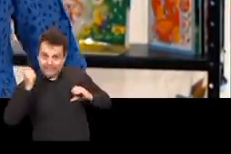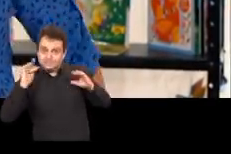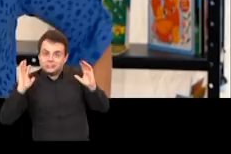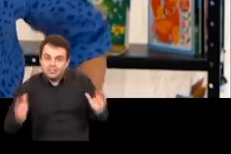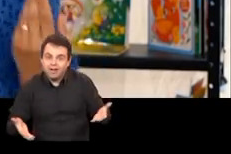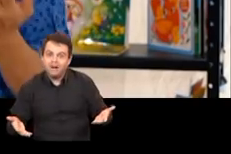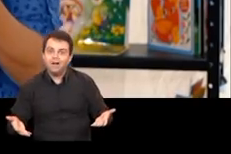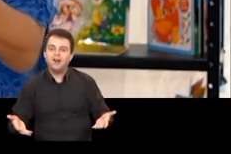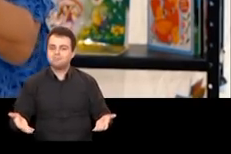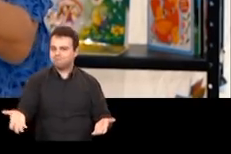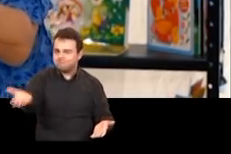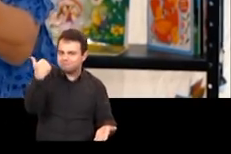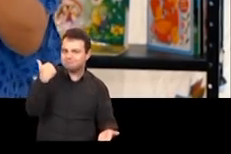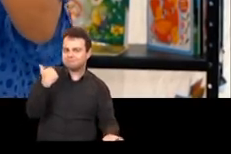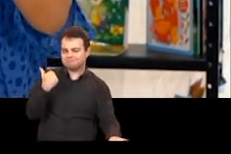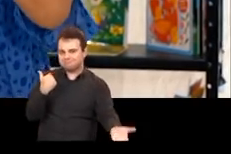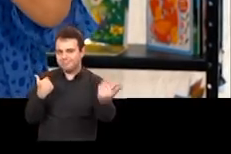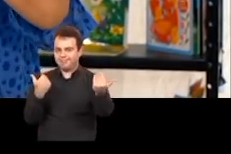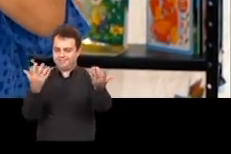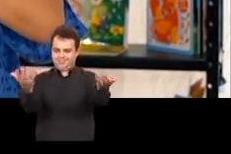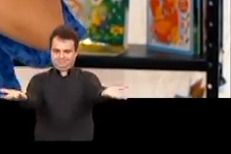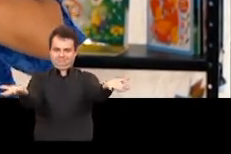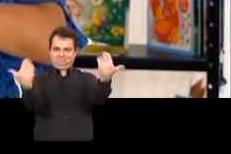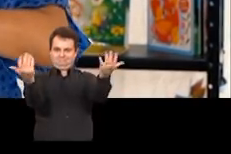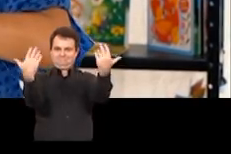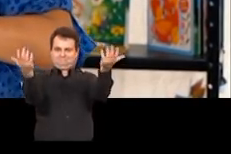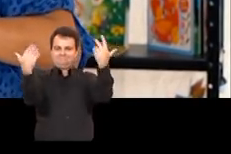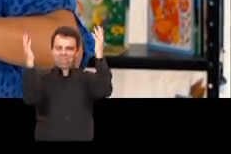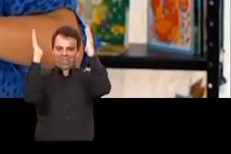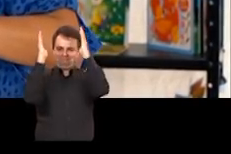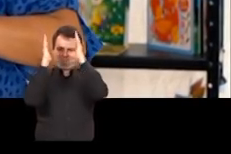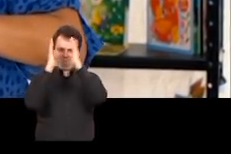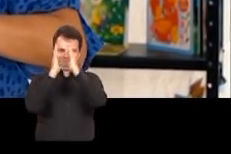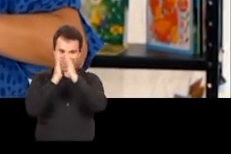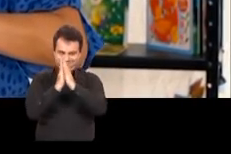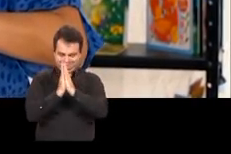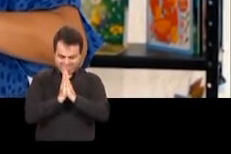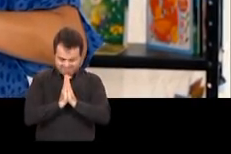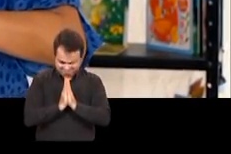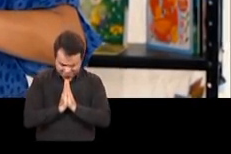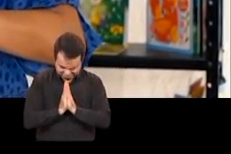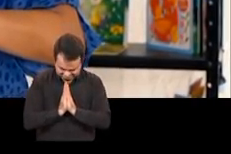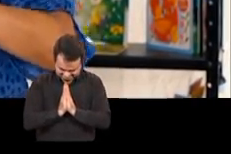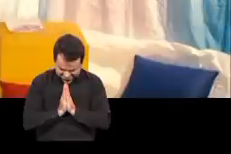sua mão, da sua mão, da sua mão.